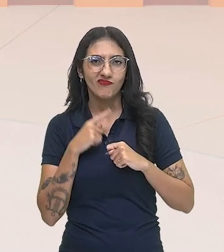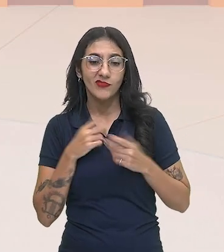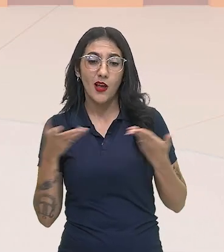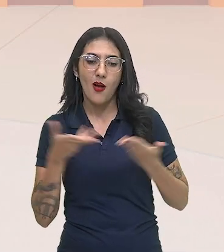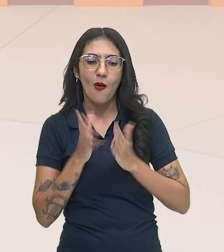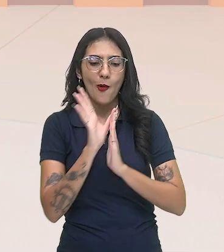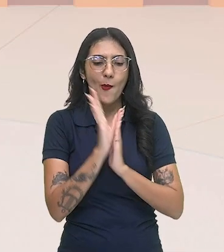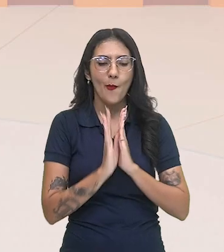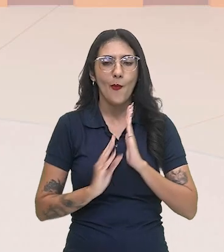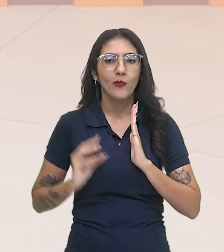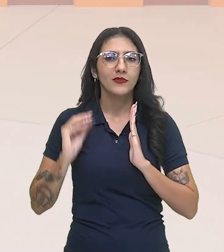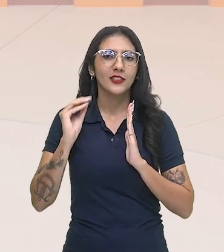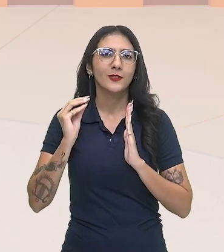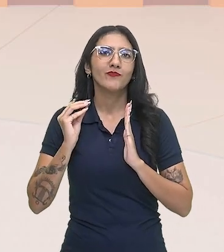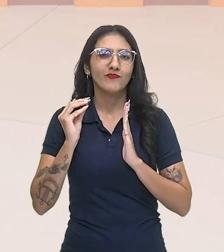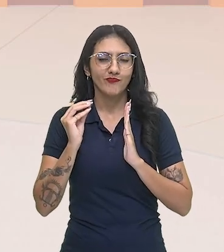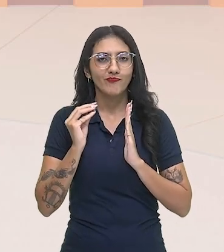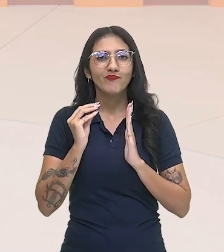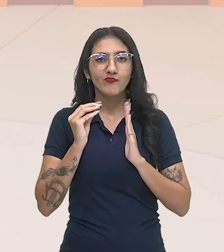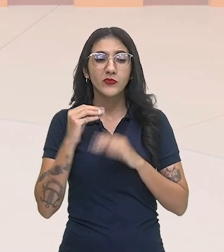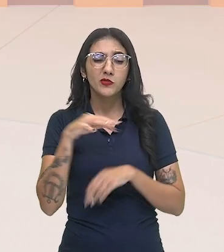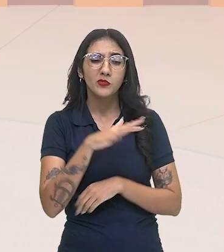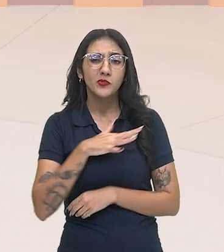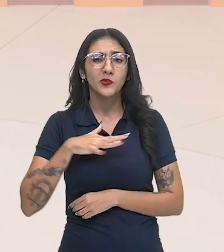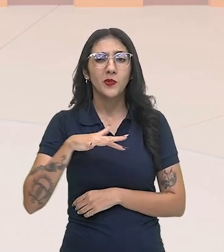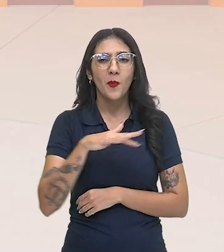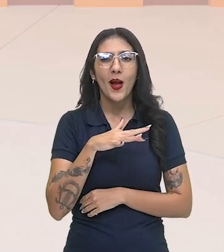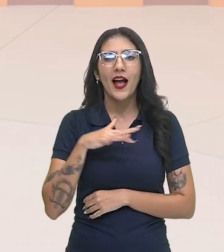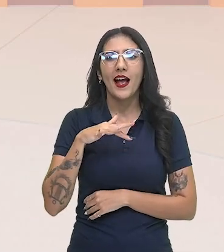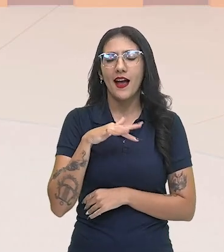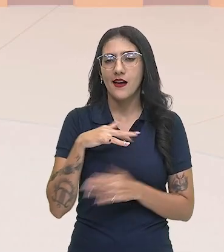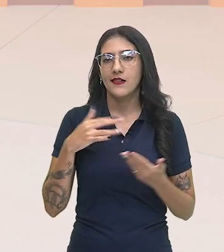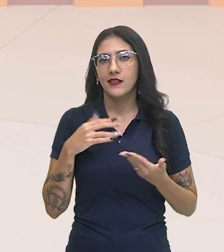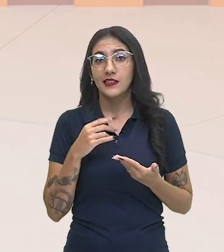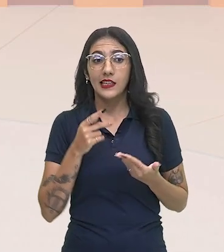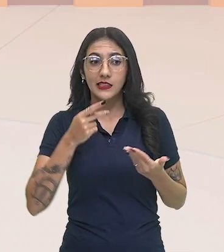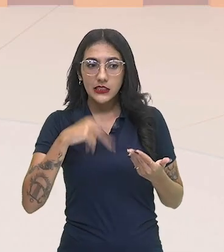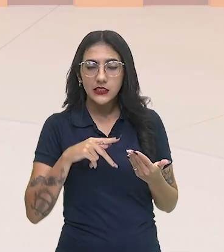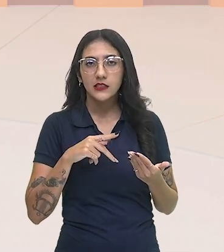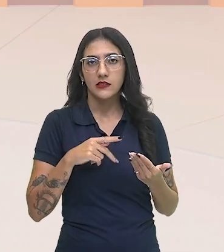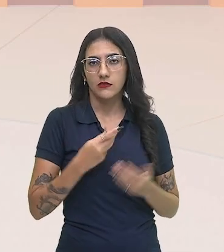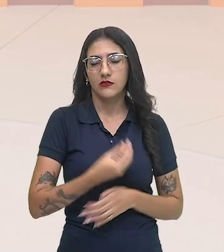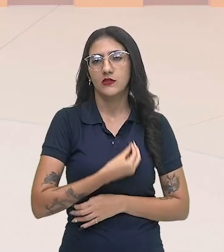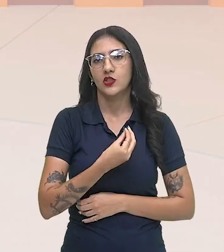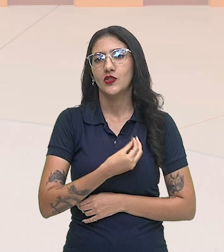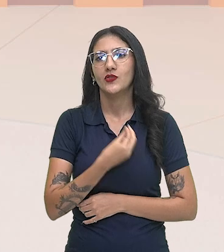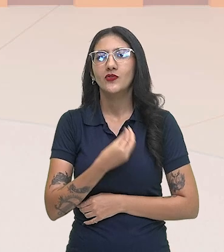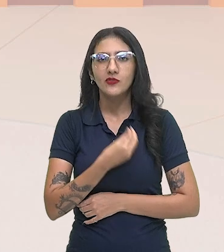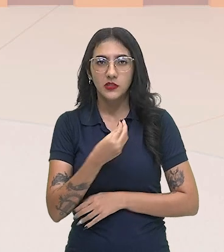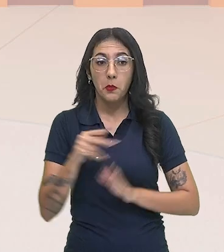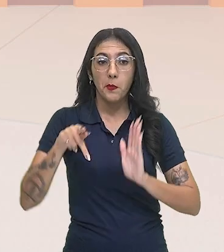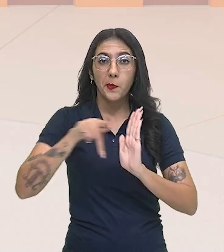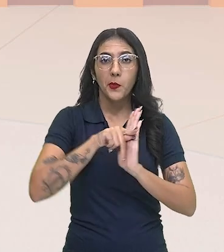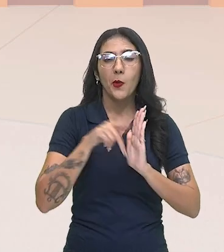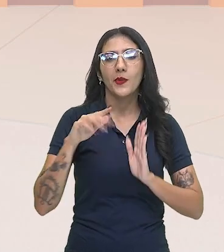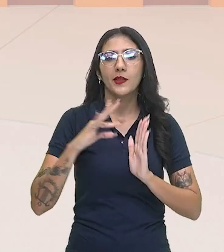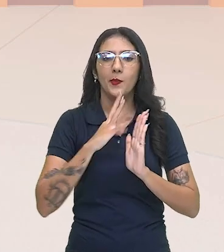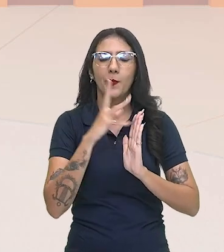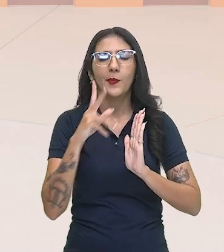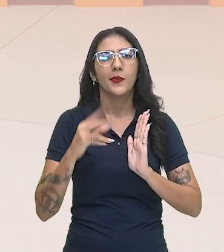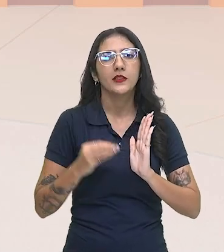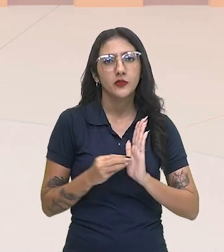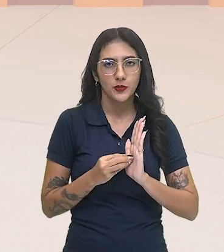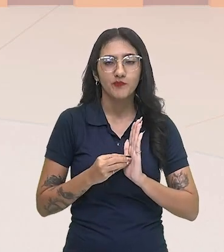de produção econômica numa região no qual aqui nós estamos, que é a Amazônia.